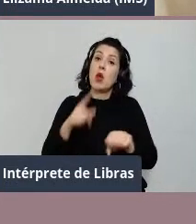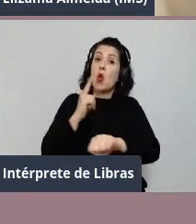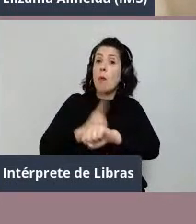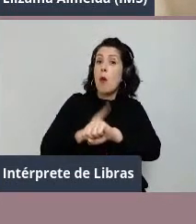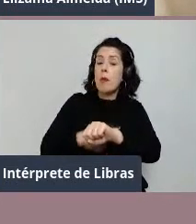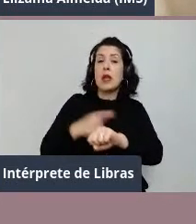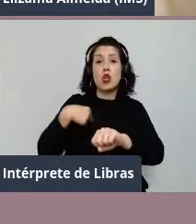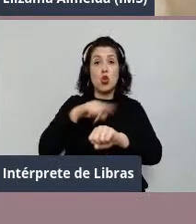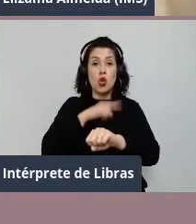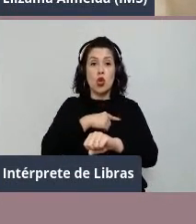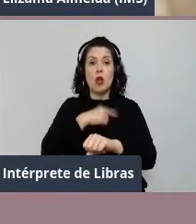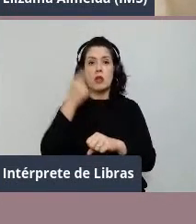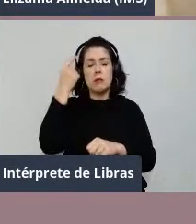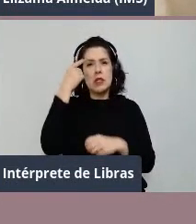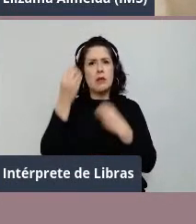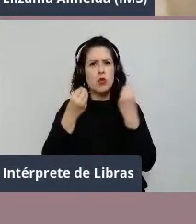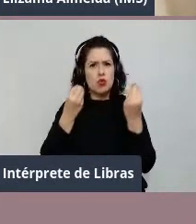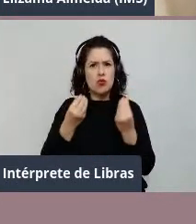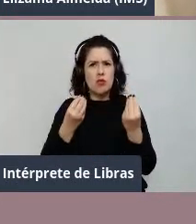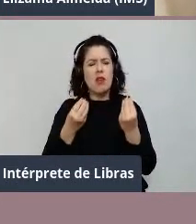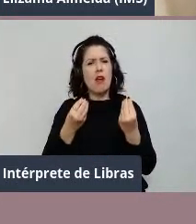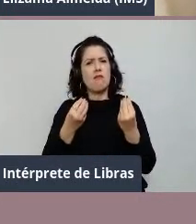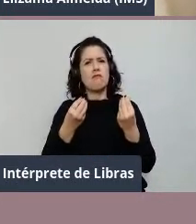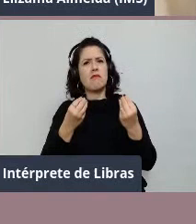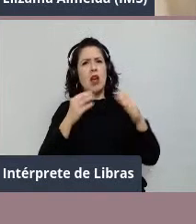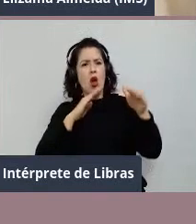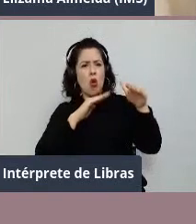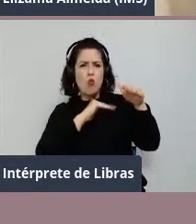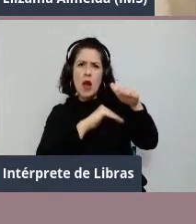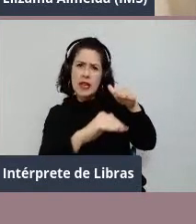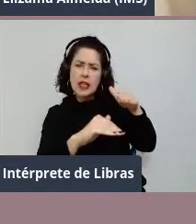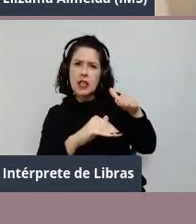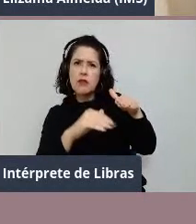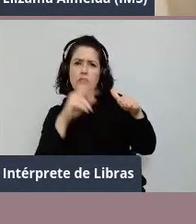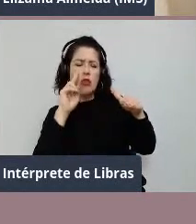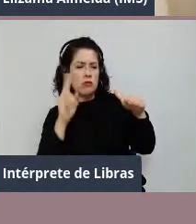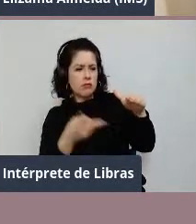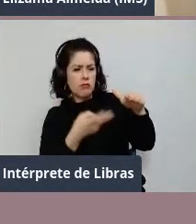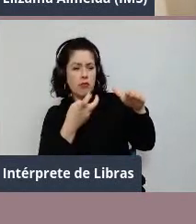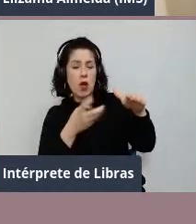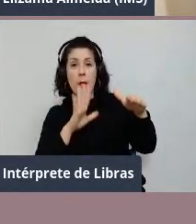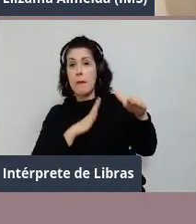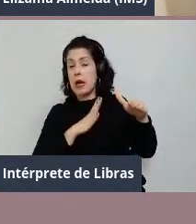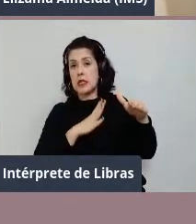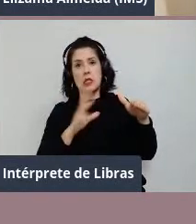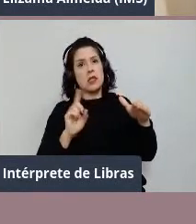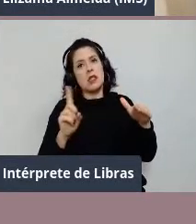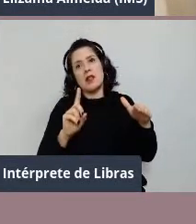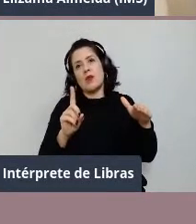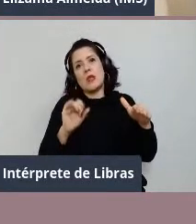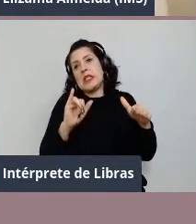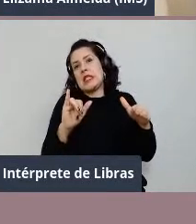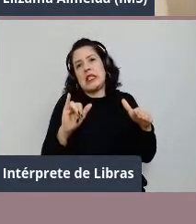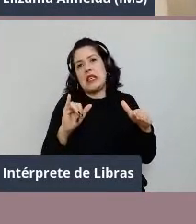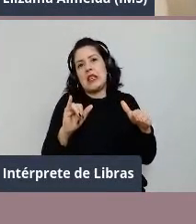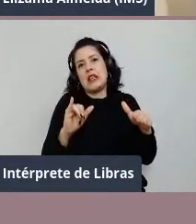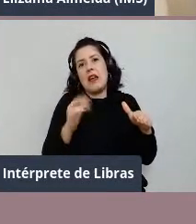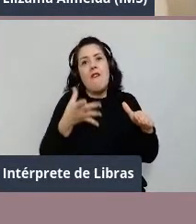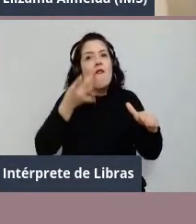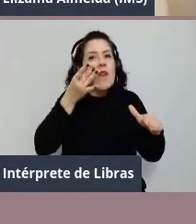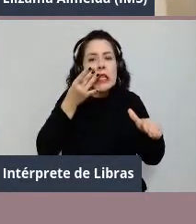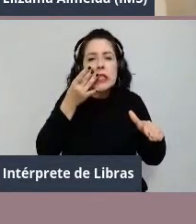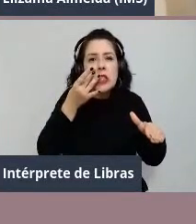faz essa aproximação com o arquivo, sem a fisicalidade, o que sobra? O que sobra